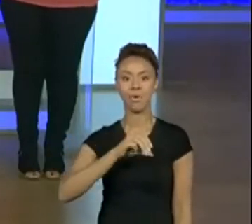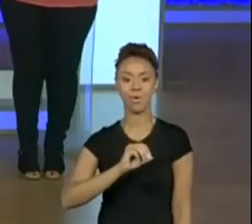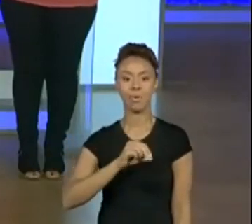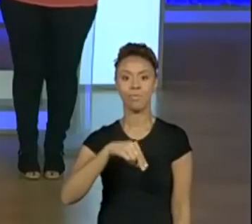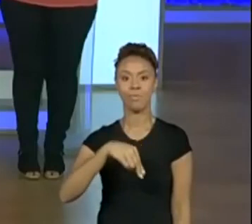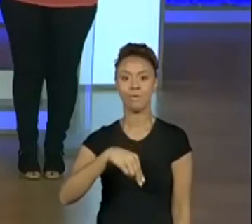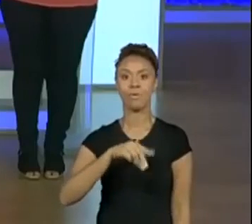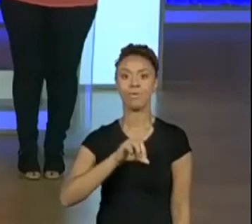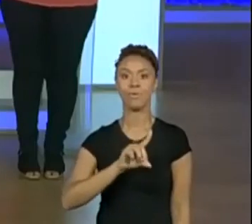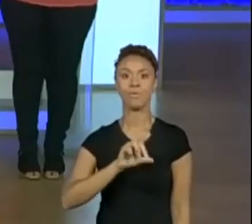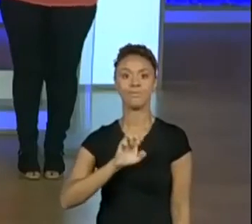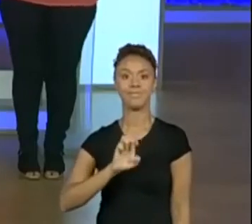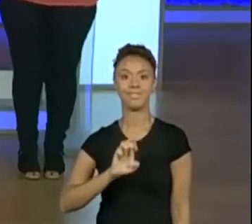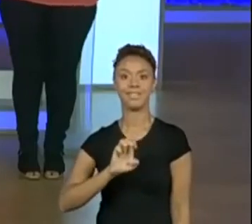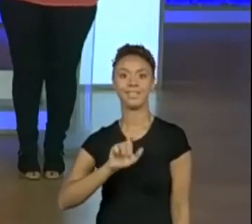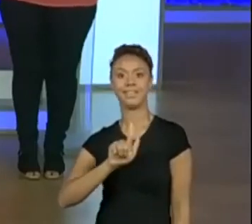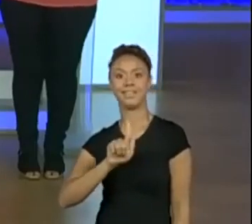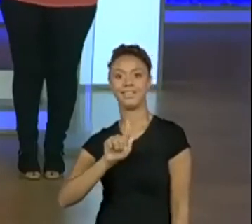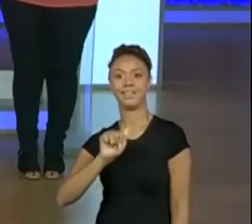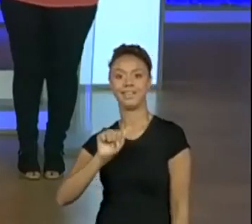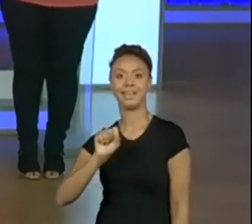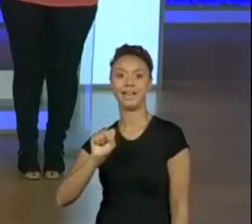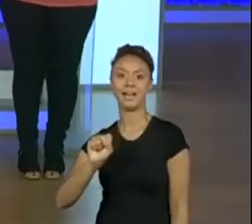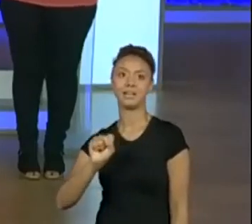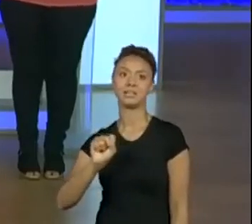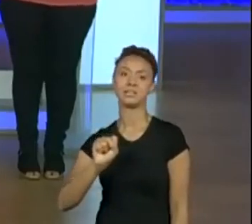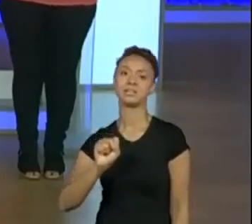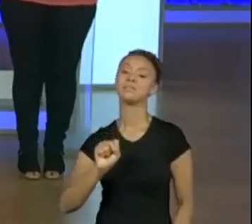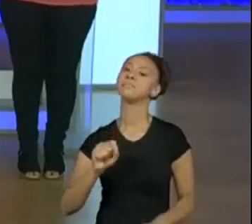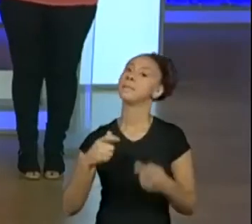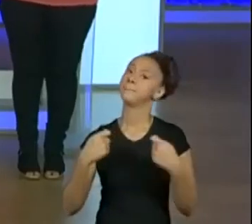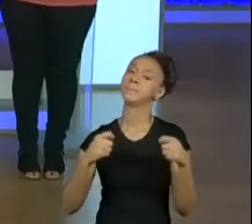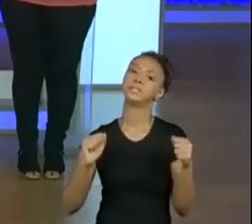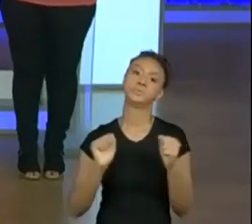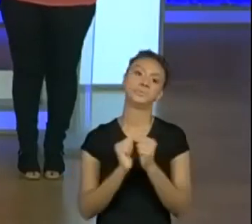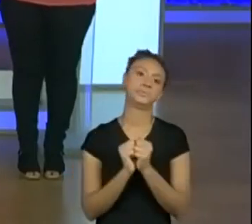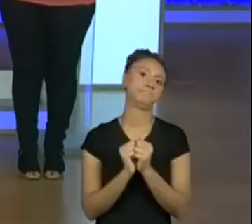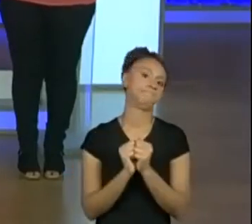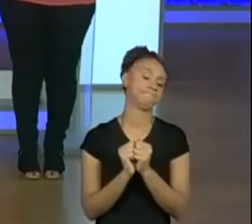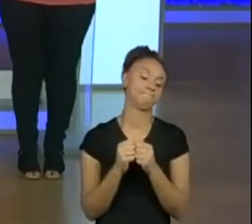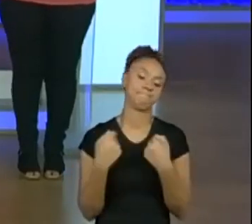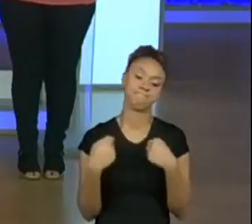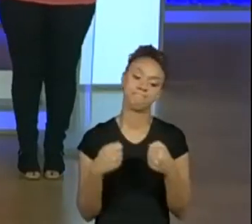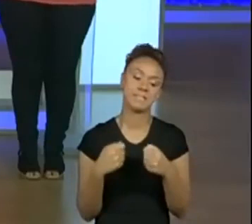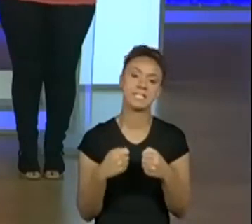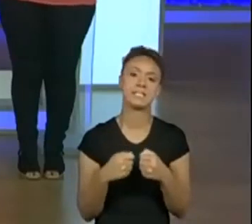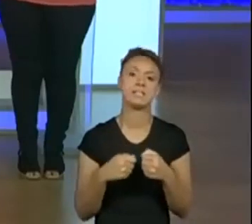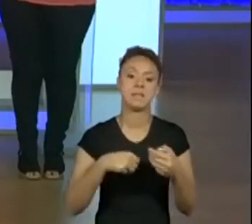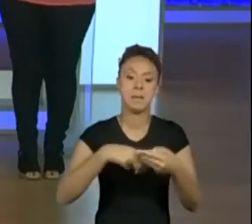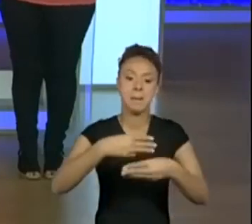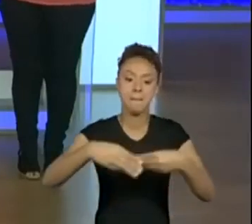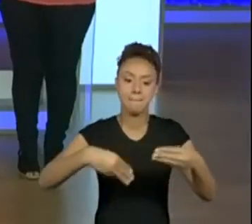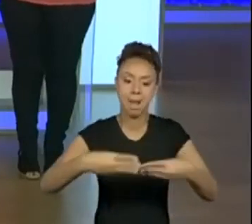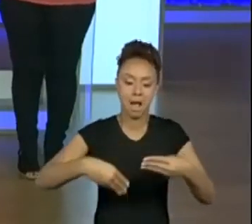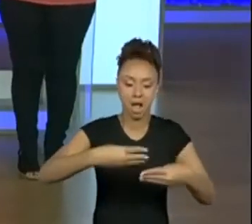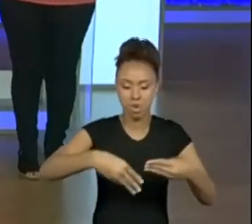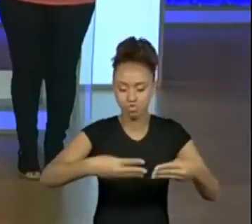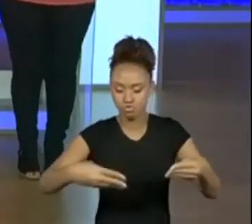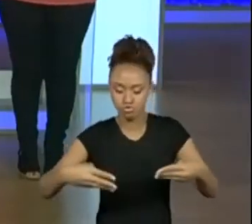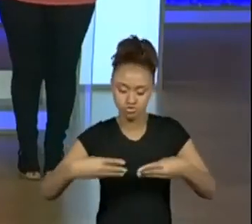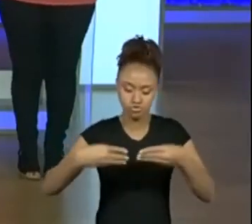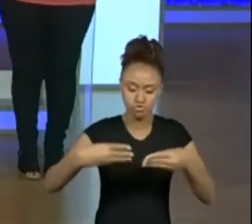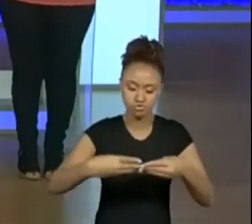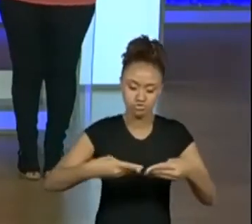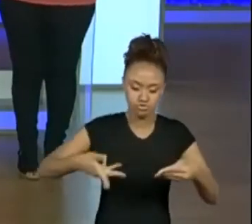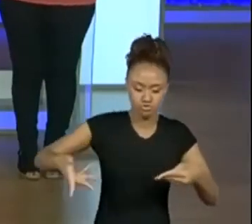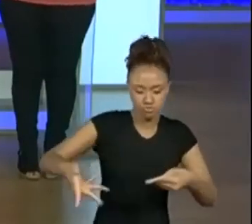né, professora? Ah, não, mas tem que... Macarrão as almôndegas tem que estar junto. Com almôndegas. Né? Com bastante molho, né? Isso.